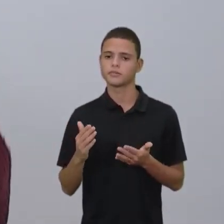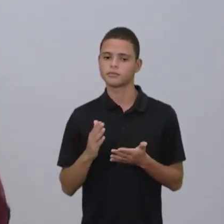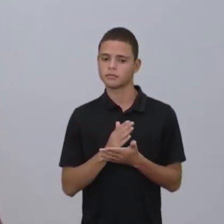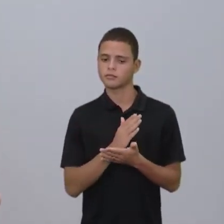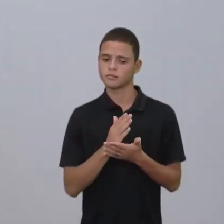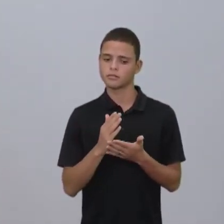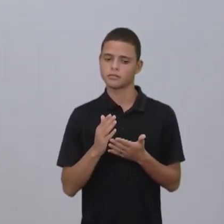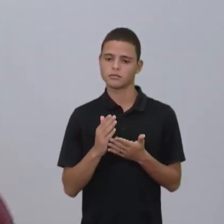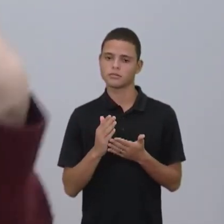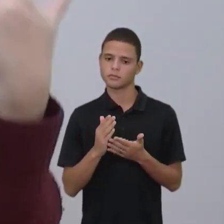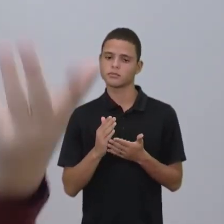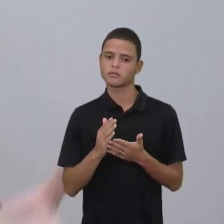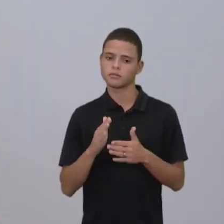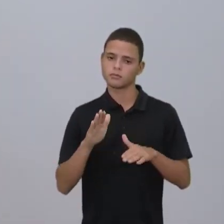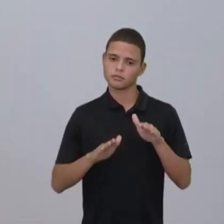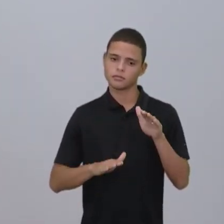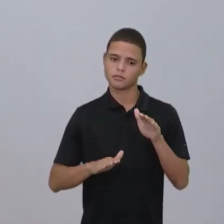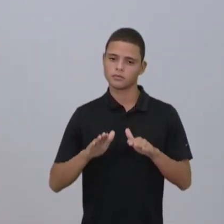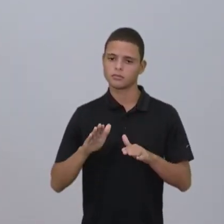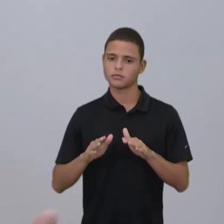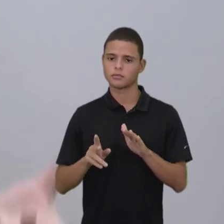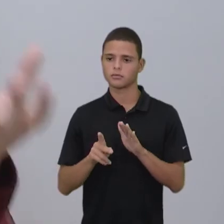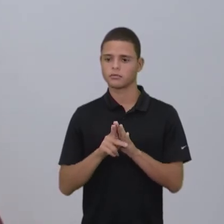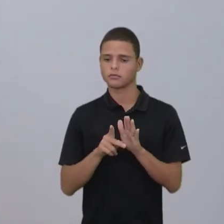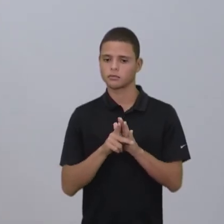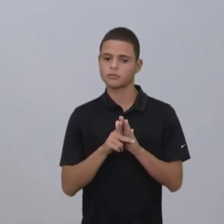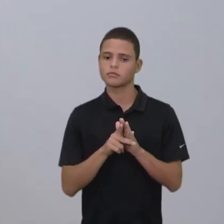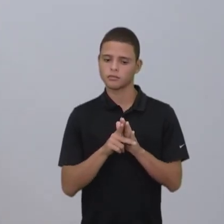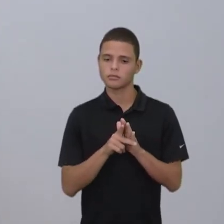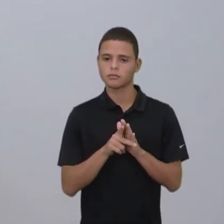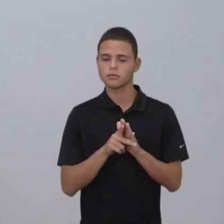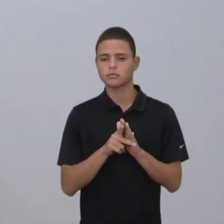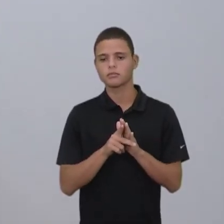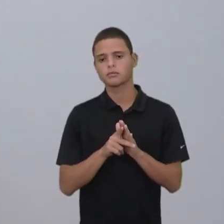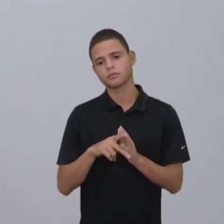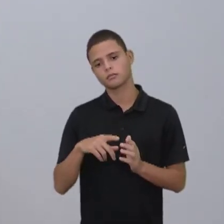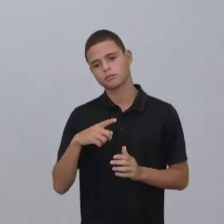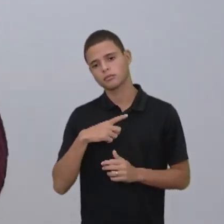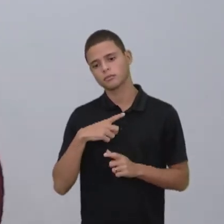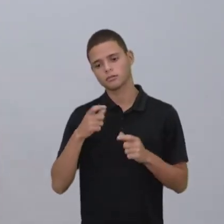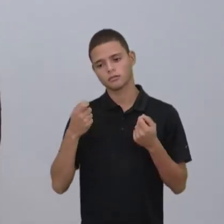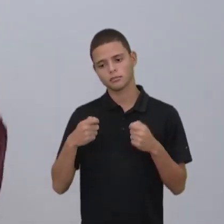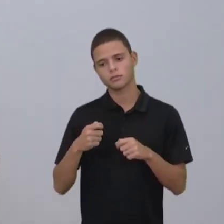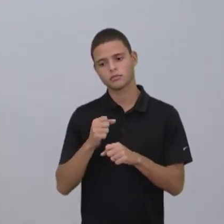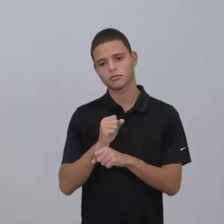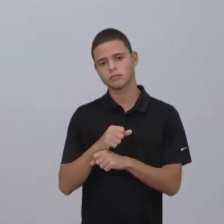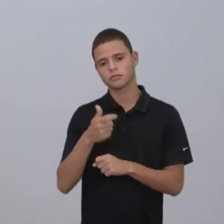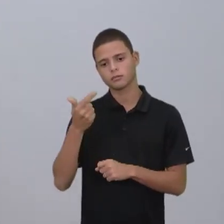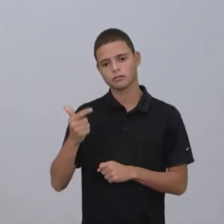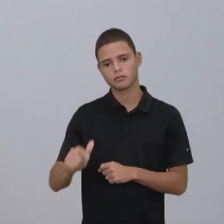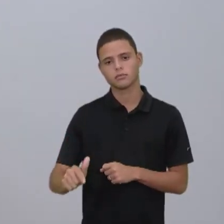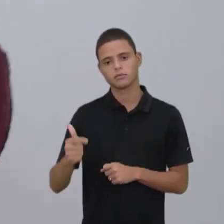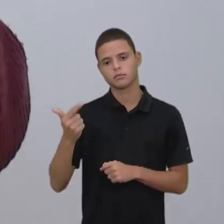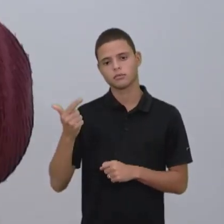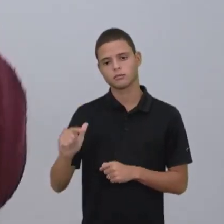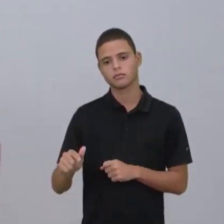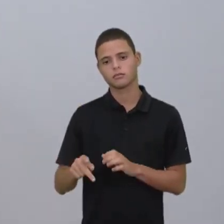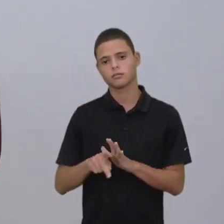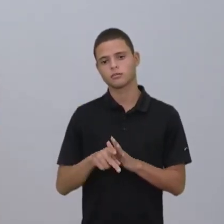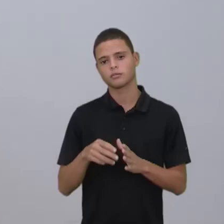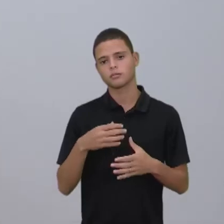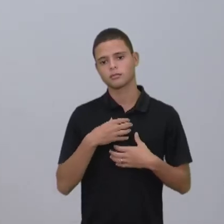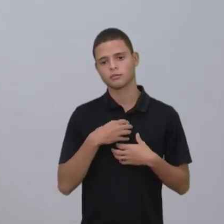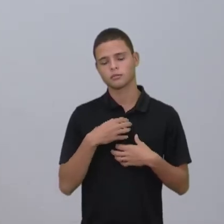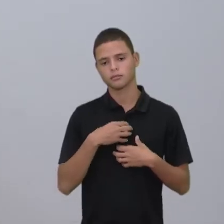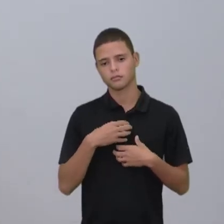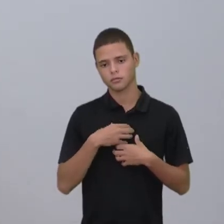não configuram, né, transtornos alimentares. Para configurar o transtorno, a gente precisa da repetição do comportamento durável